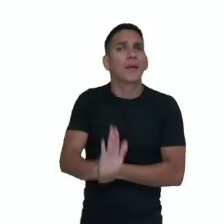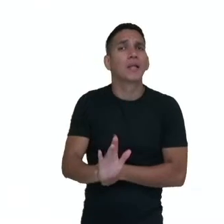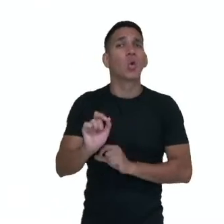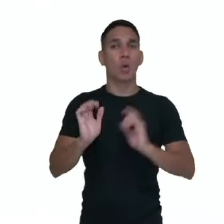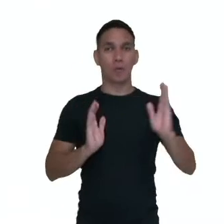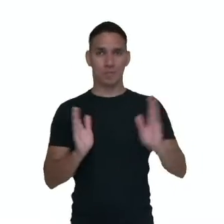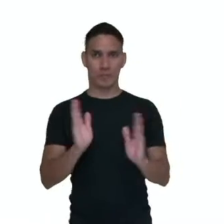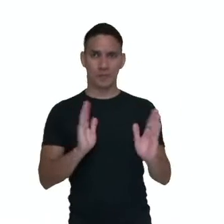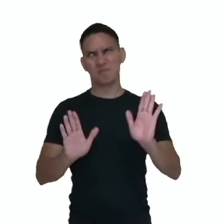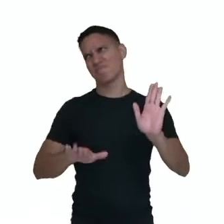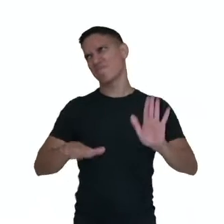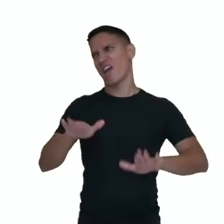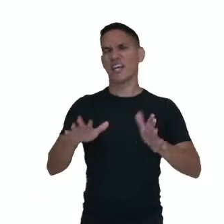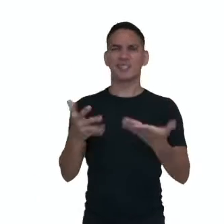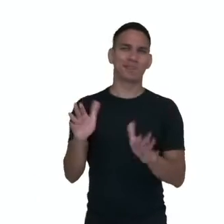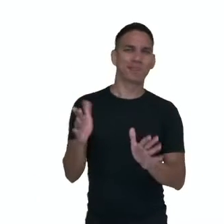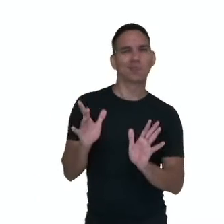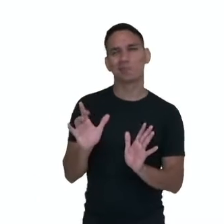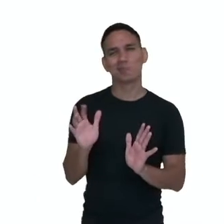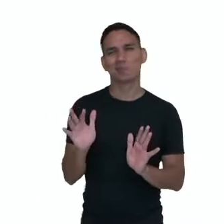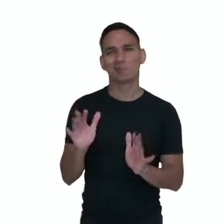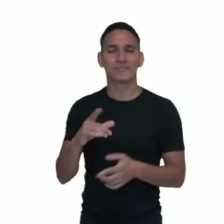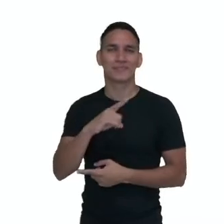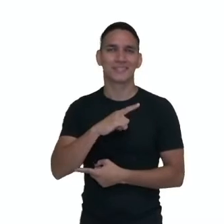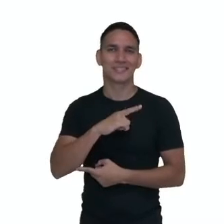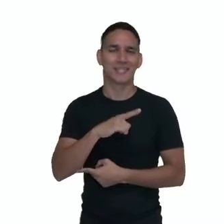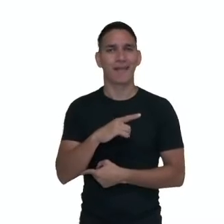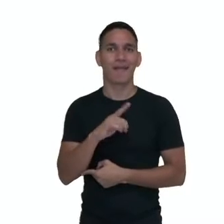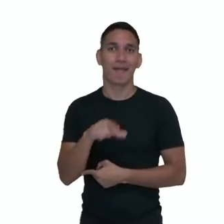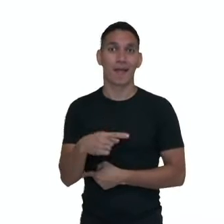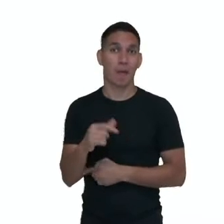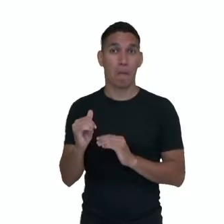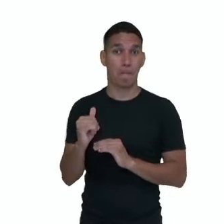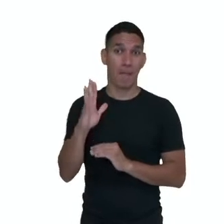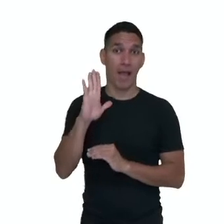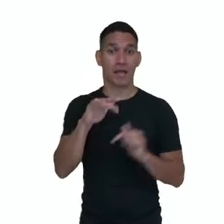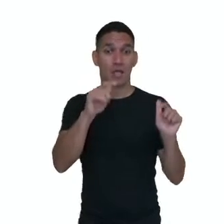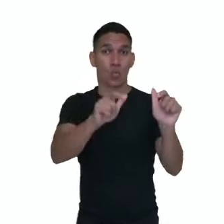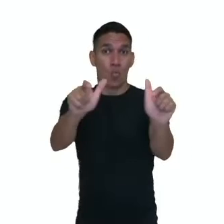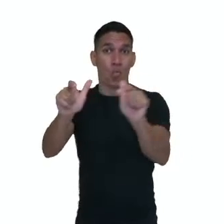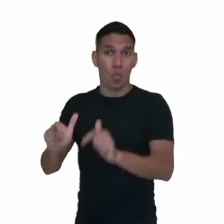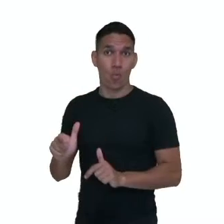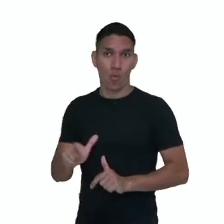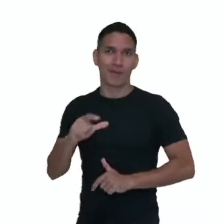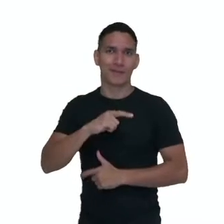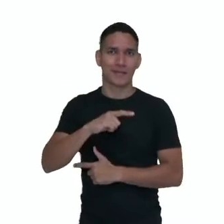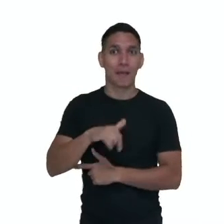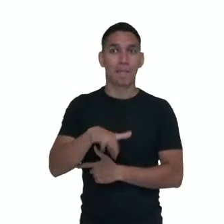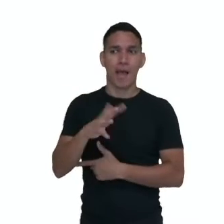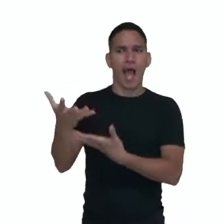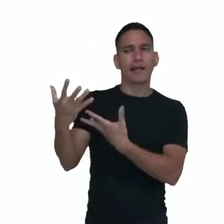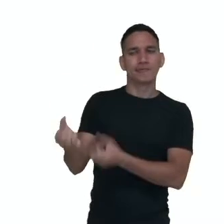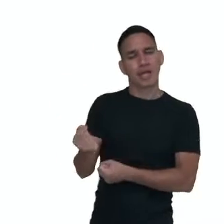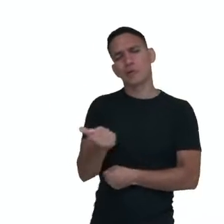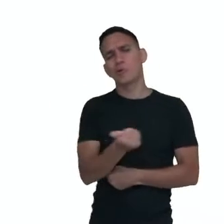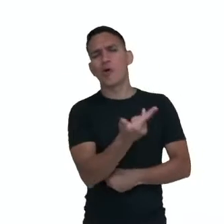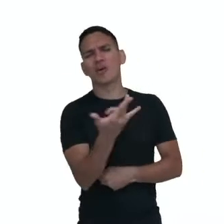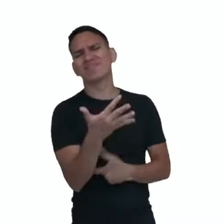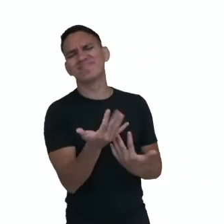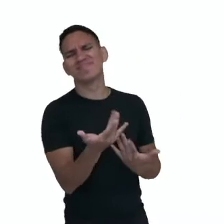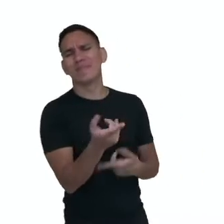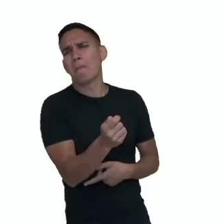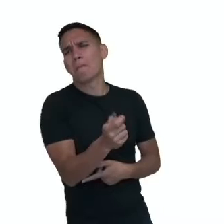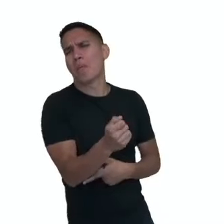períodos de mais ou menos, né, com mais uns lugares, um tempo com mais aceitação, outro tempo com